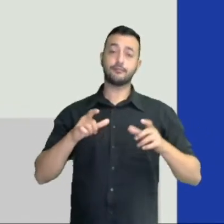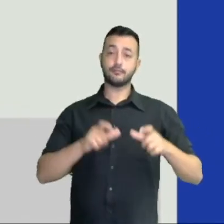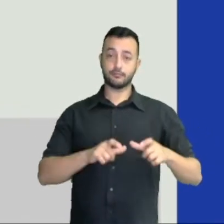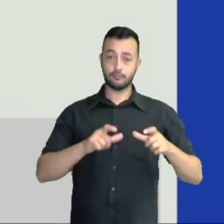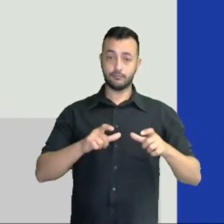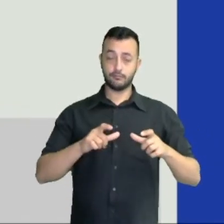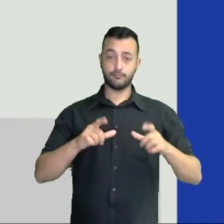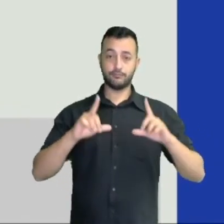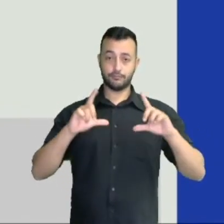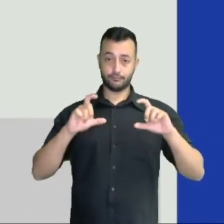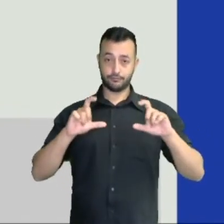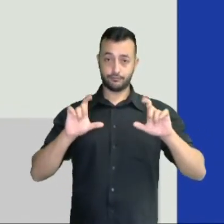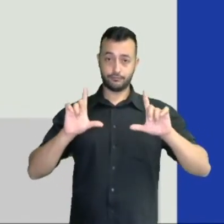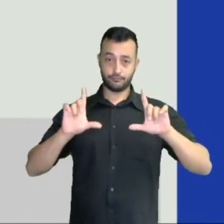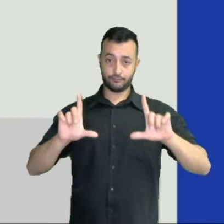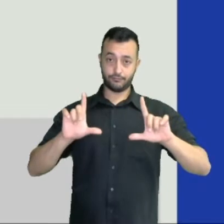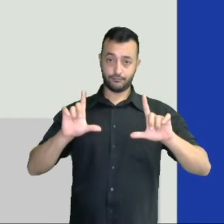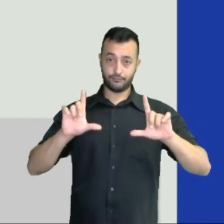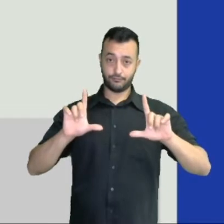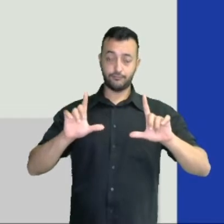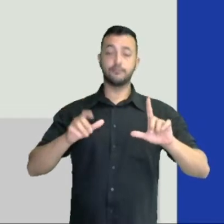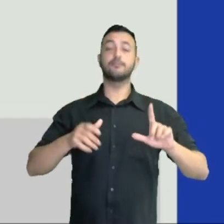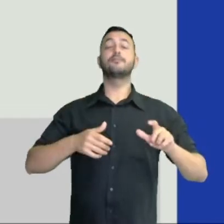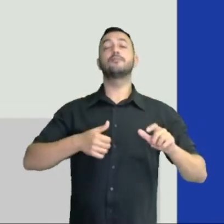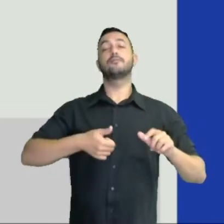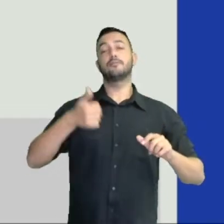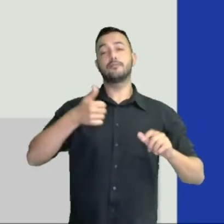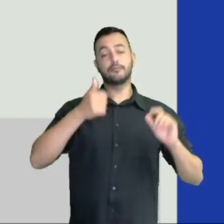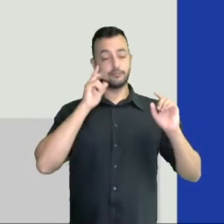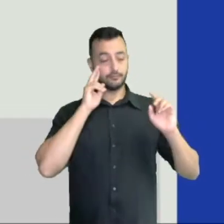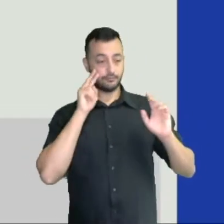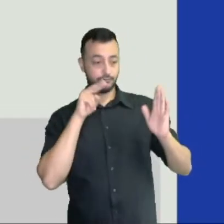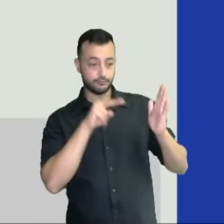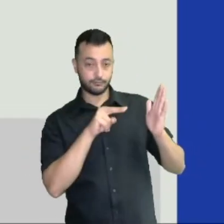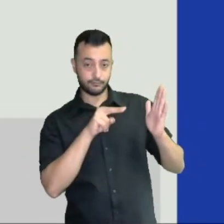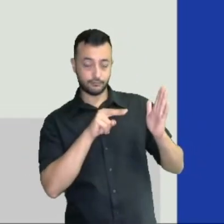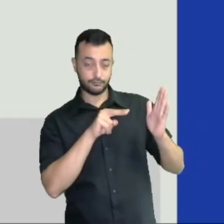ali na foto, nesse momento, no primeiro plano,